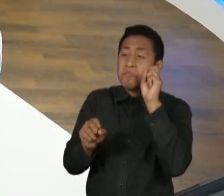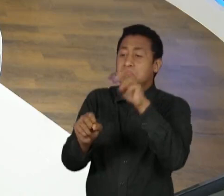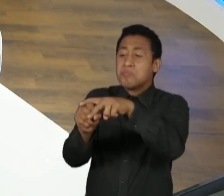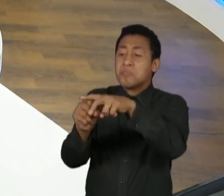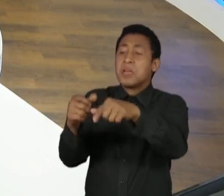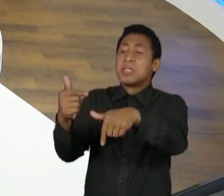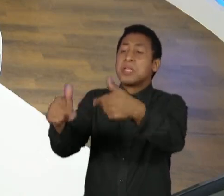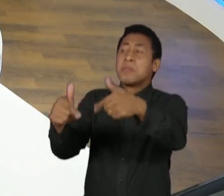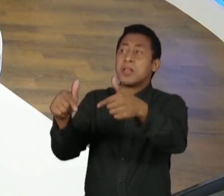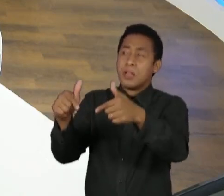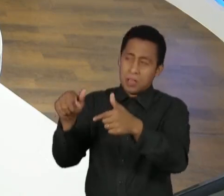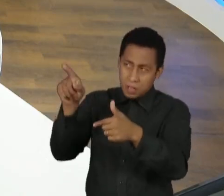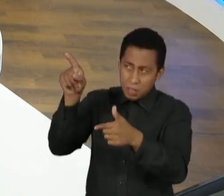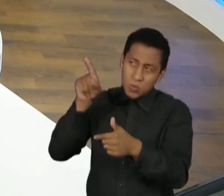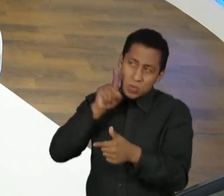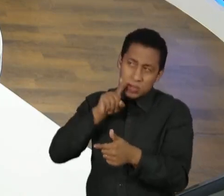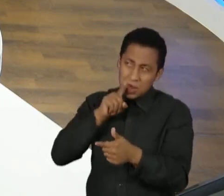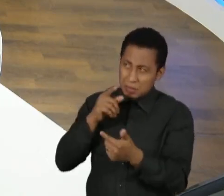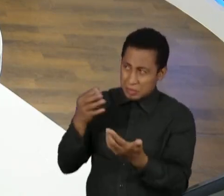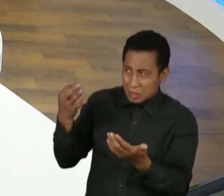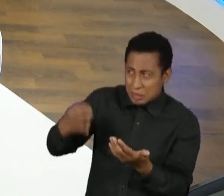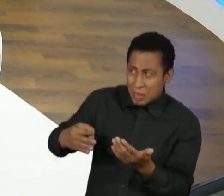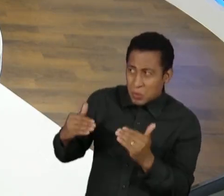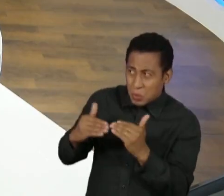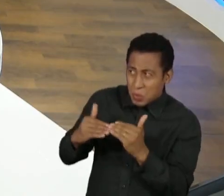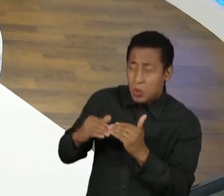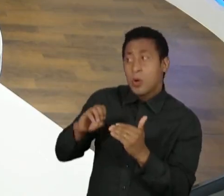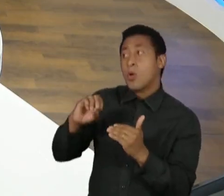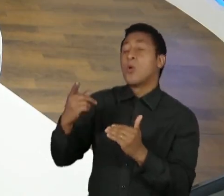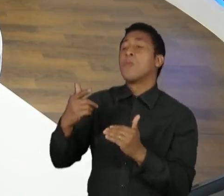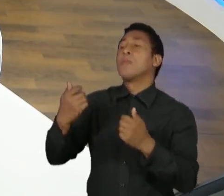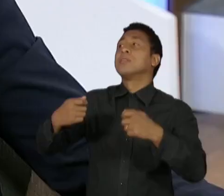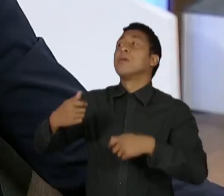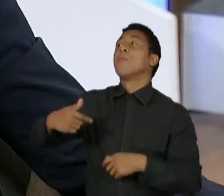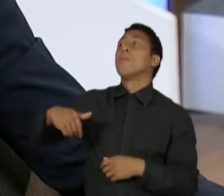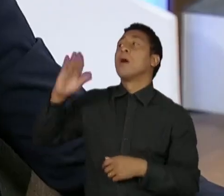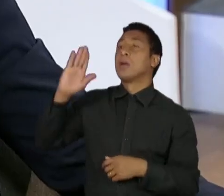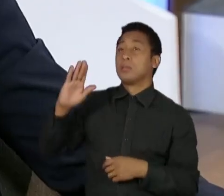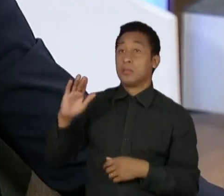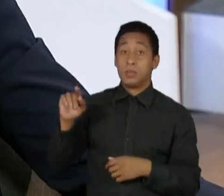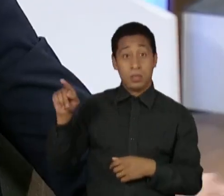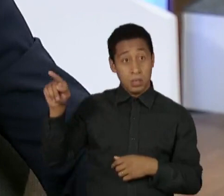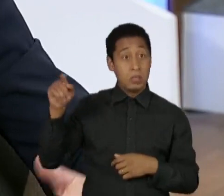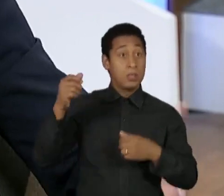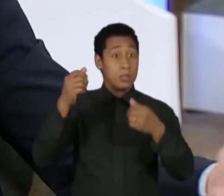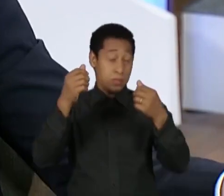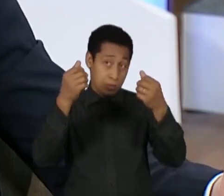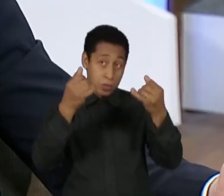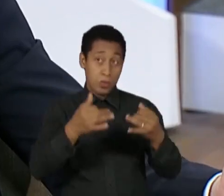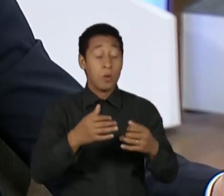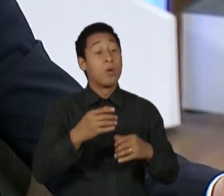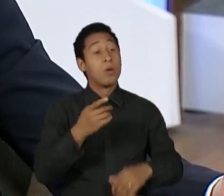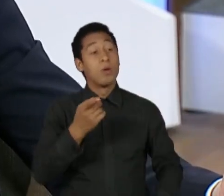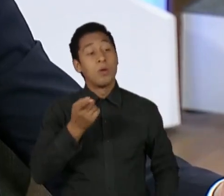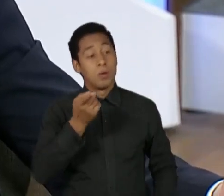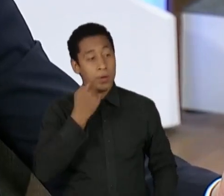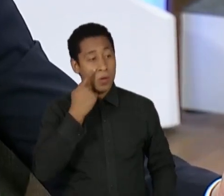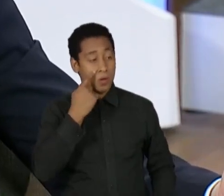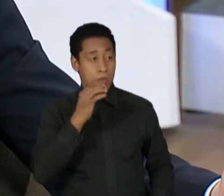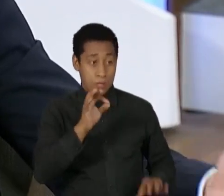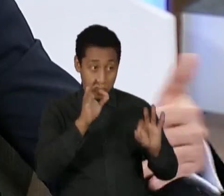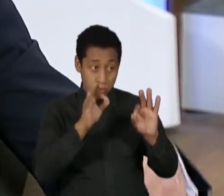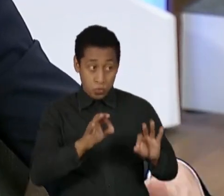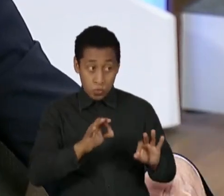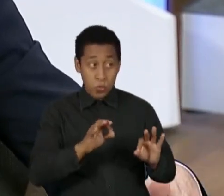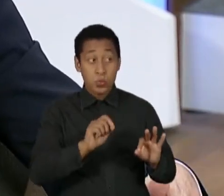seria o número razoável na cabeça dela. E ela disse, olha, vai ser justo quando todos os juízes da